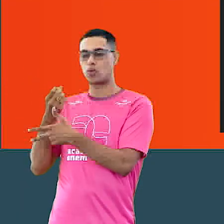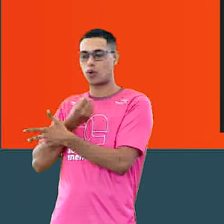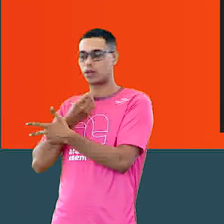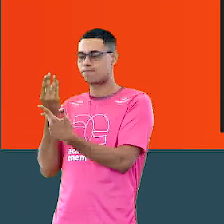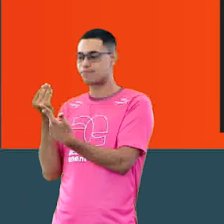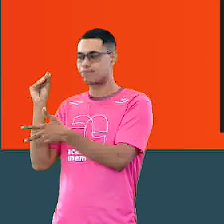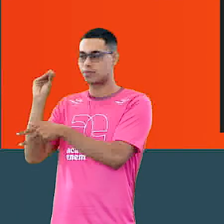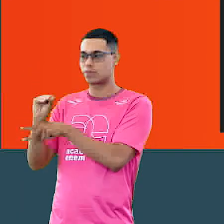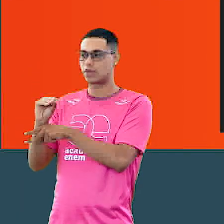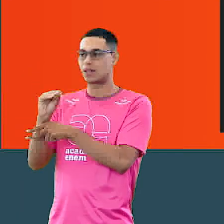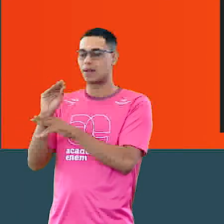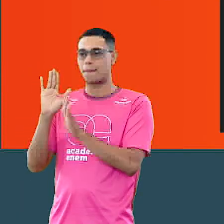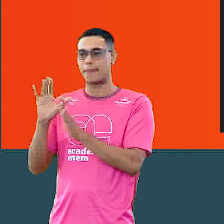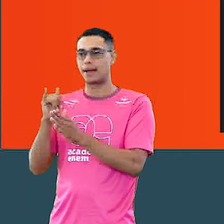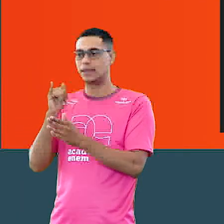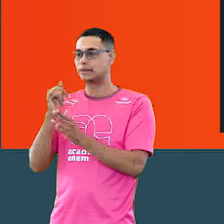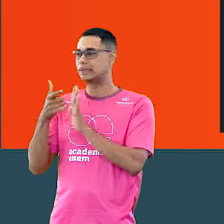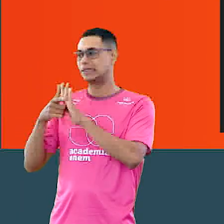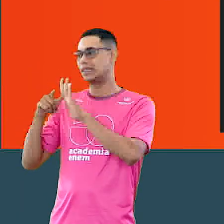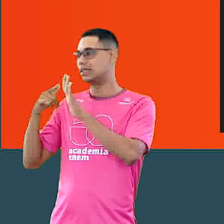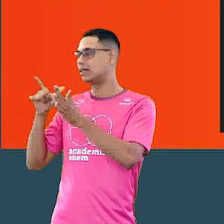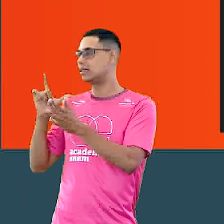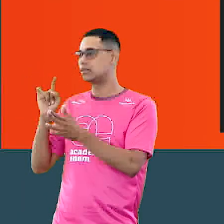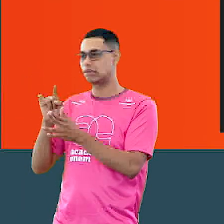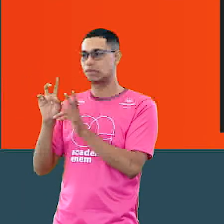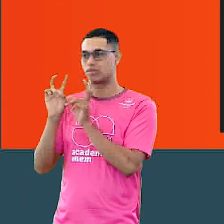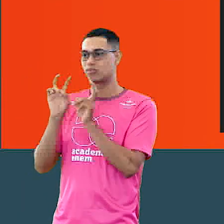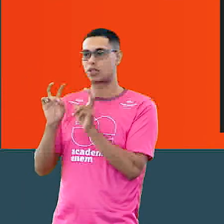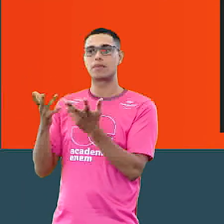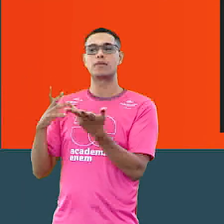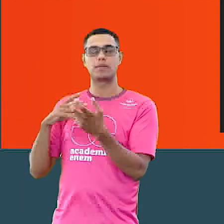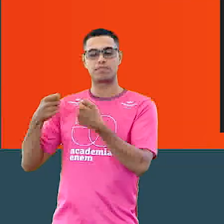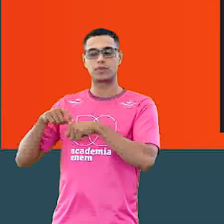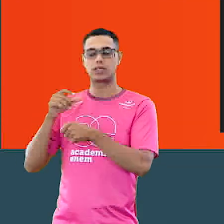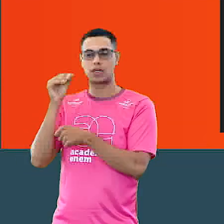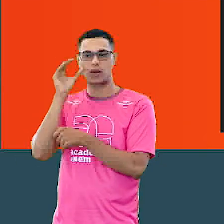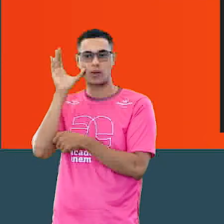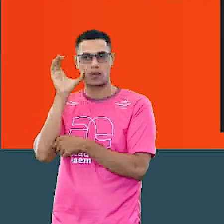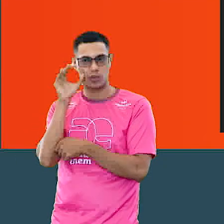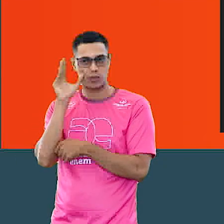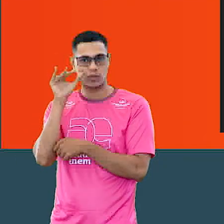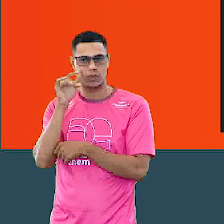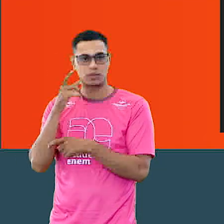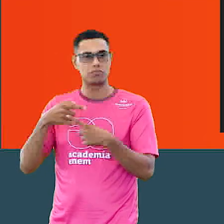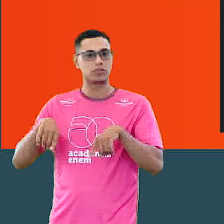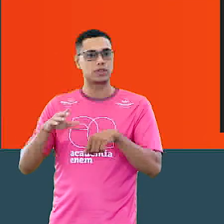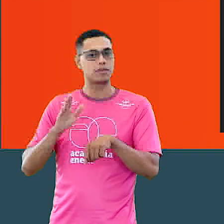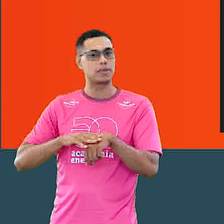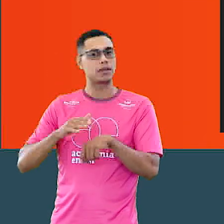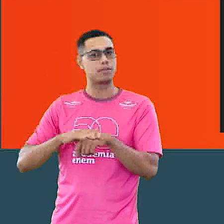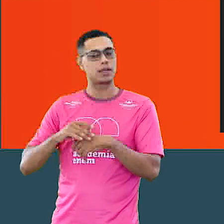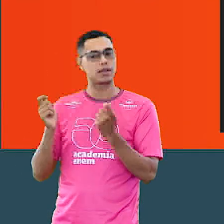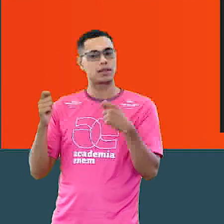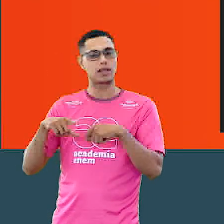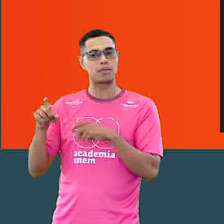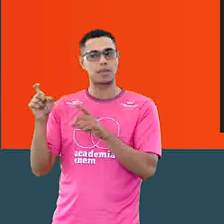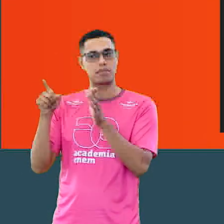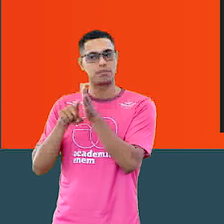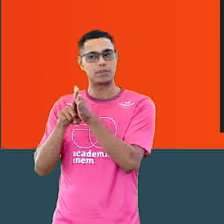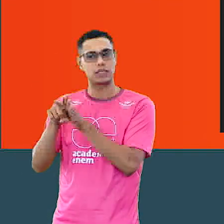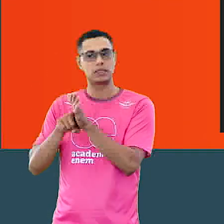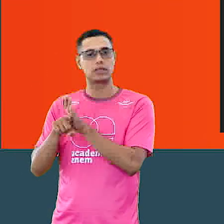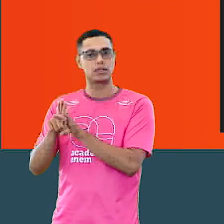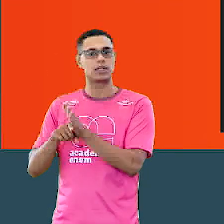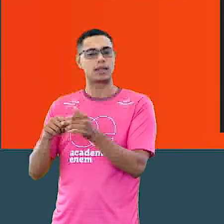nota sem você ter esse conhecimento. E esse conhecimento está na palma da mão de vocês. Vocês